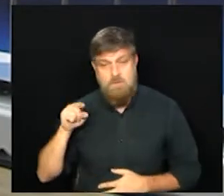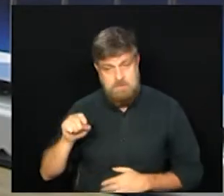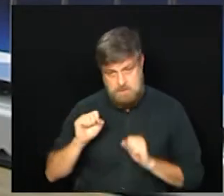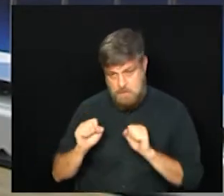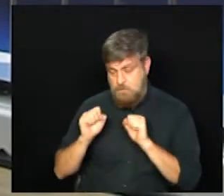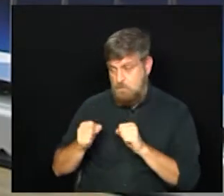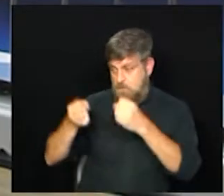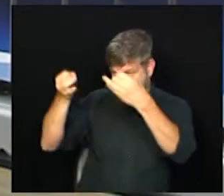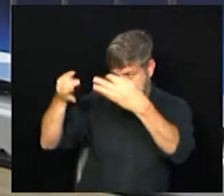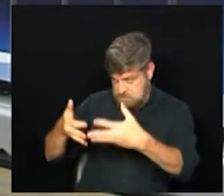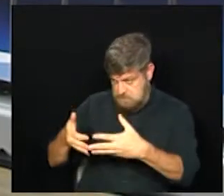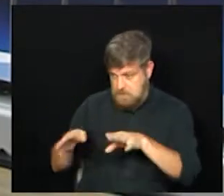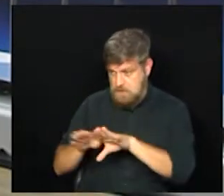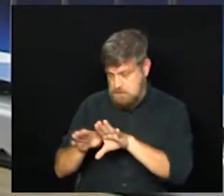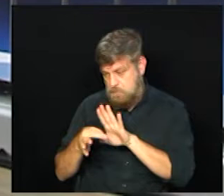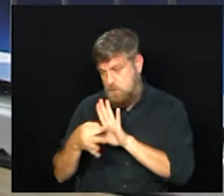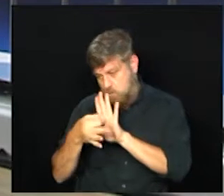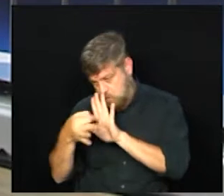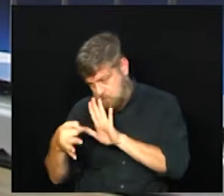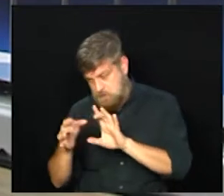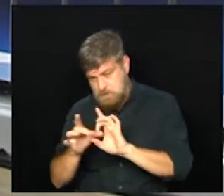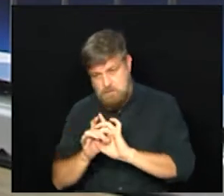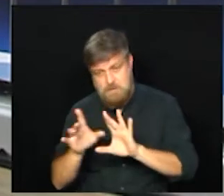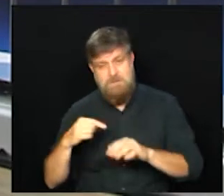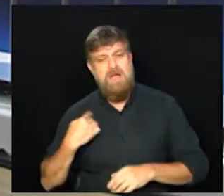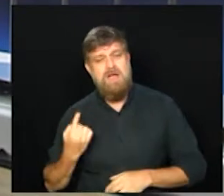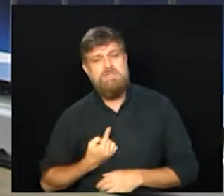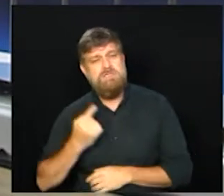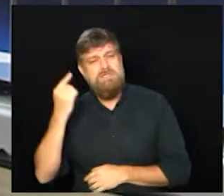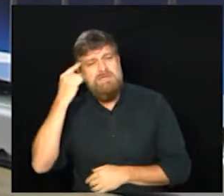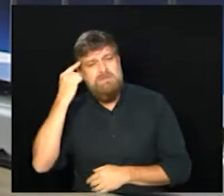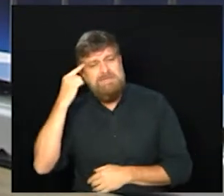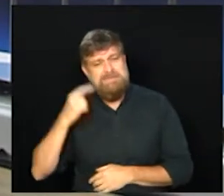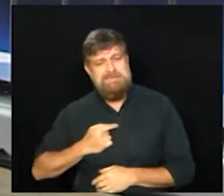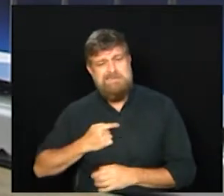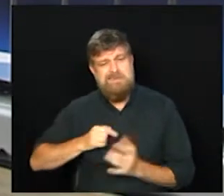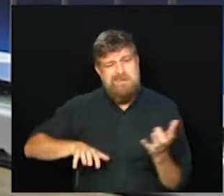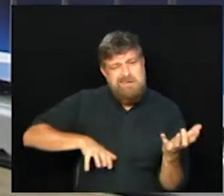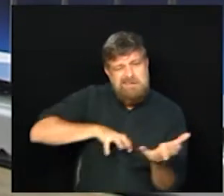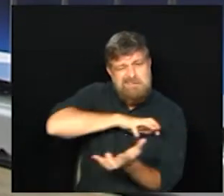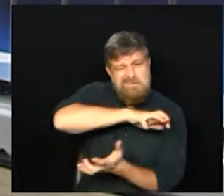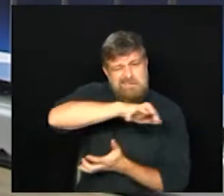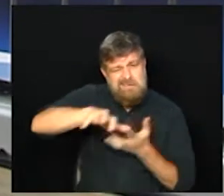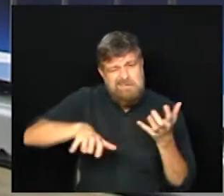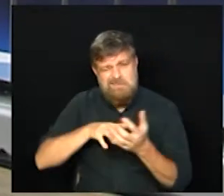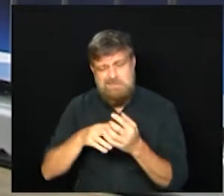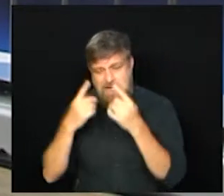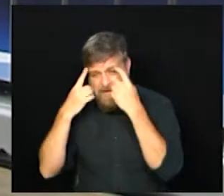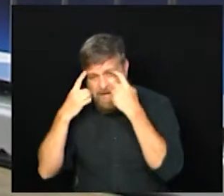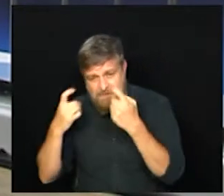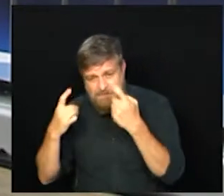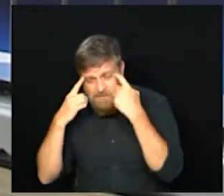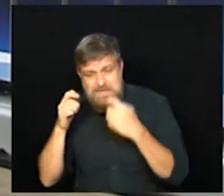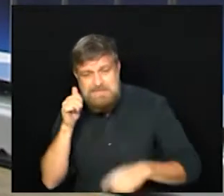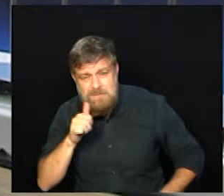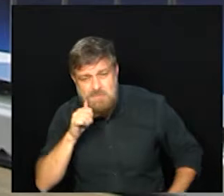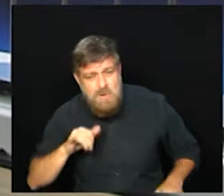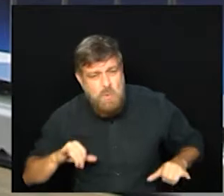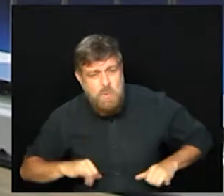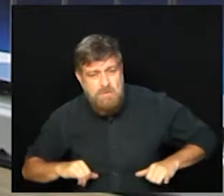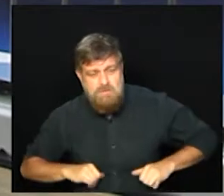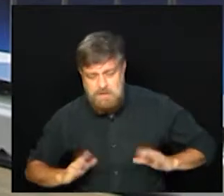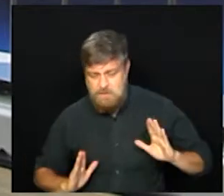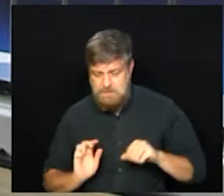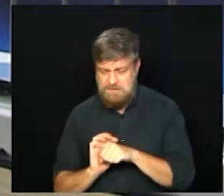que nós temos hoje, e nós podemos considerar um estado de calamidade em relação à violência contra a mulher, neste período